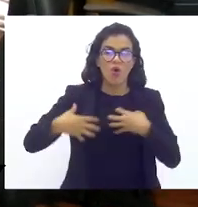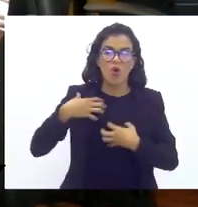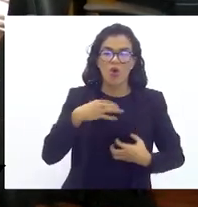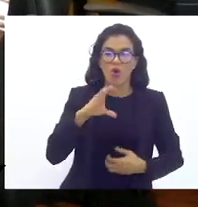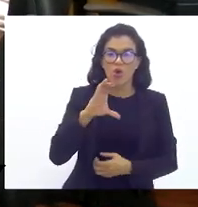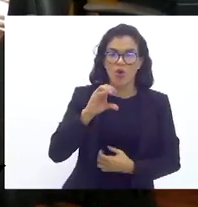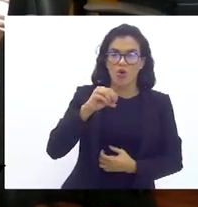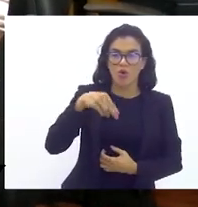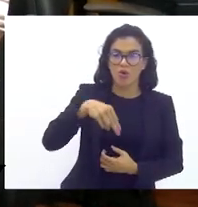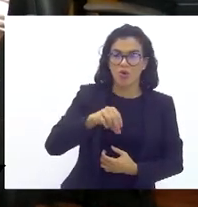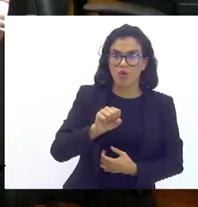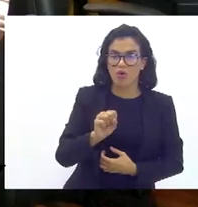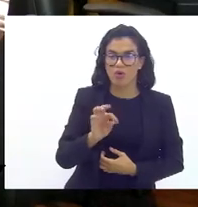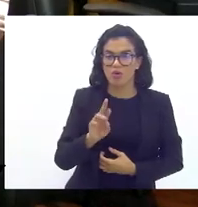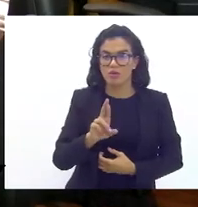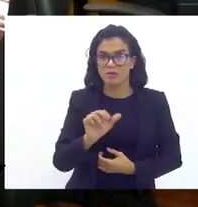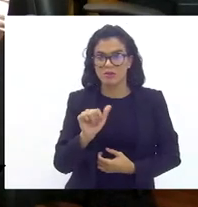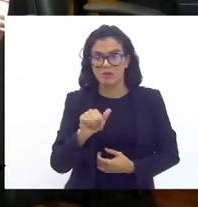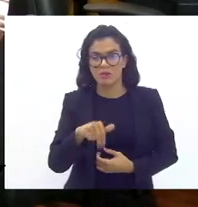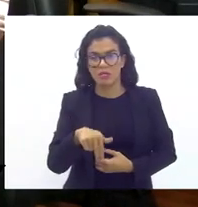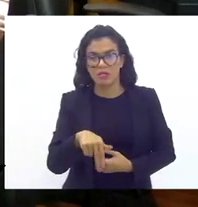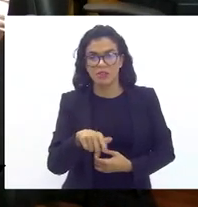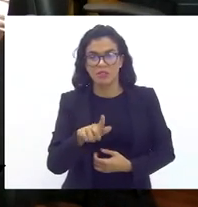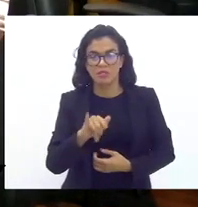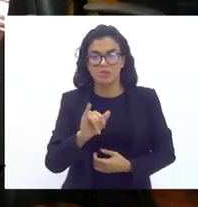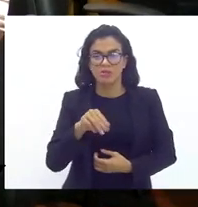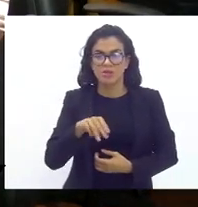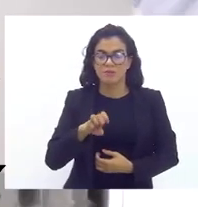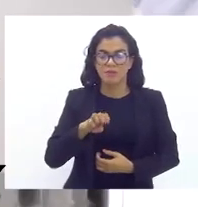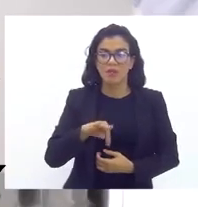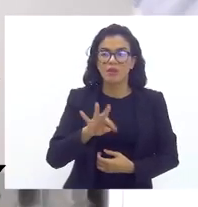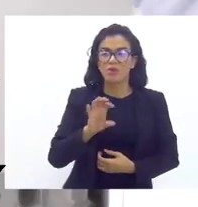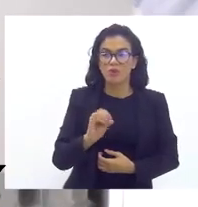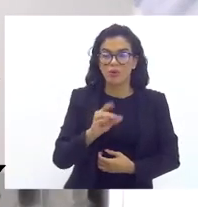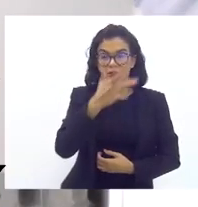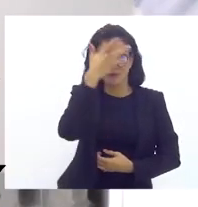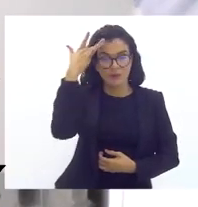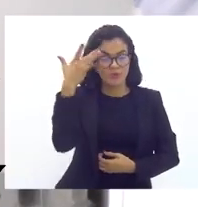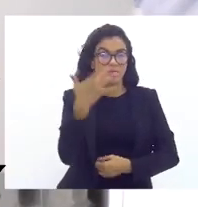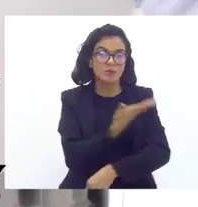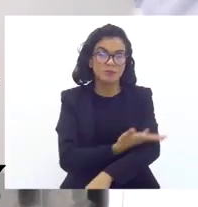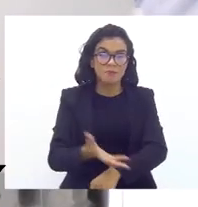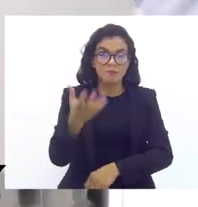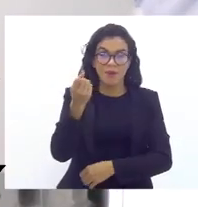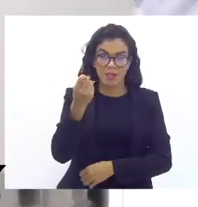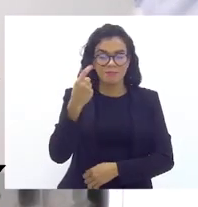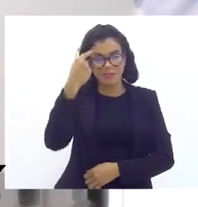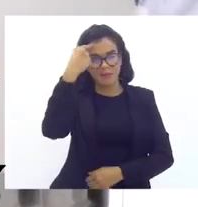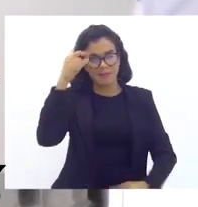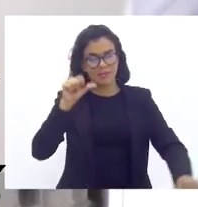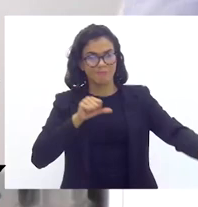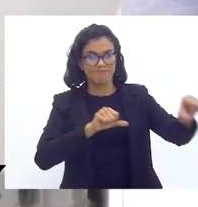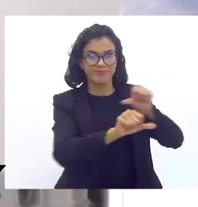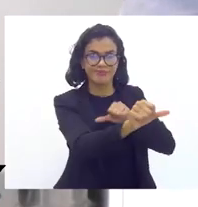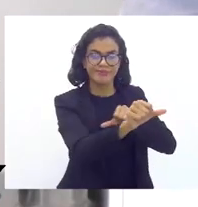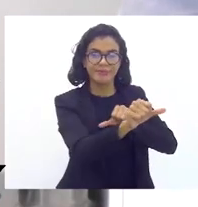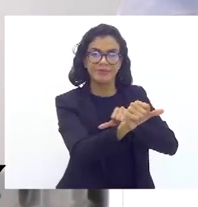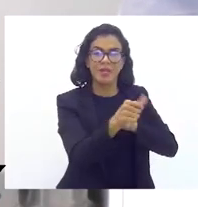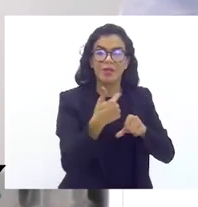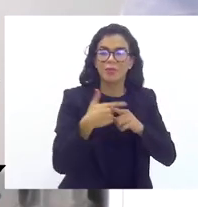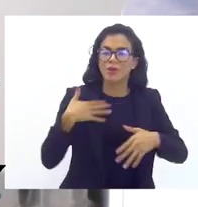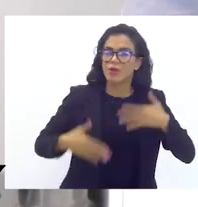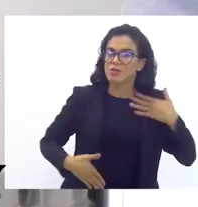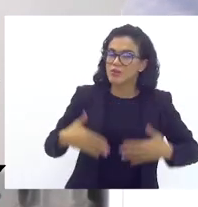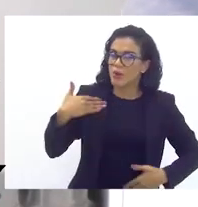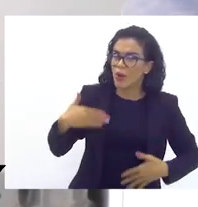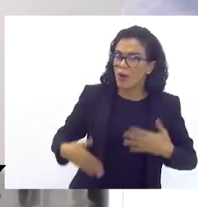essa palavra que tem que ser o norteador que as pessoas brancas têm que ter com pessoas pretas porque vejam nossos